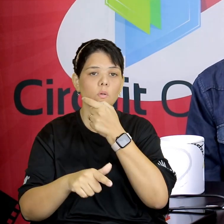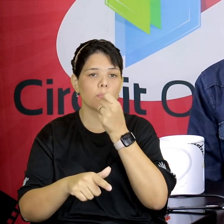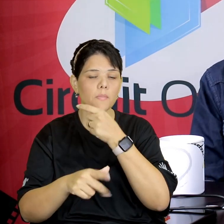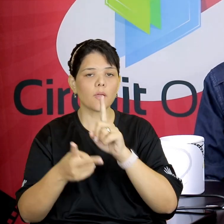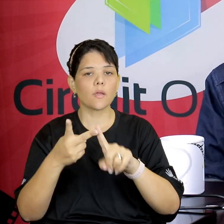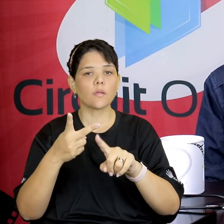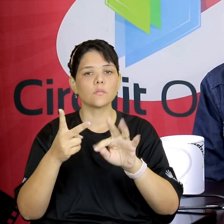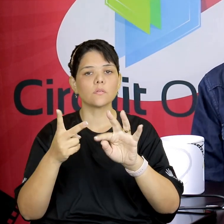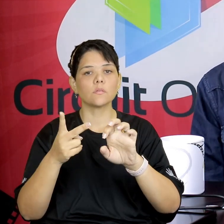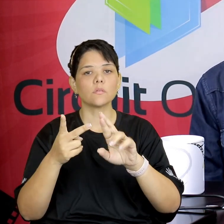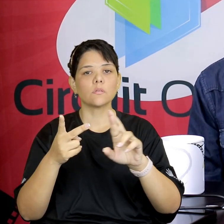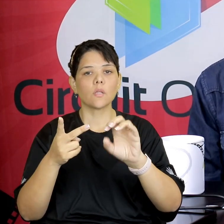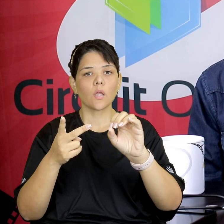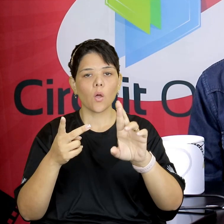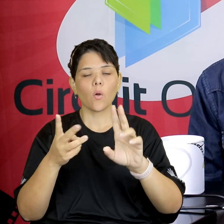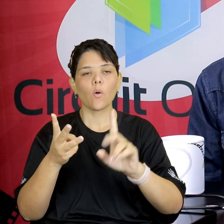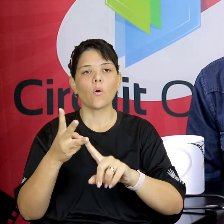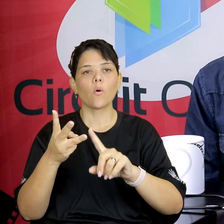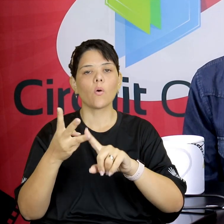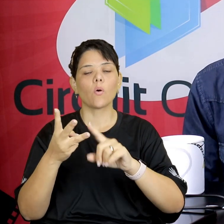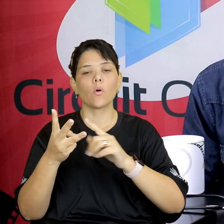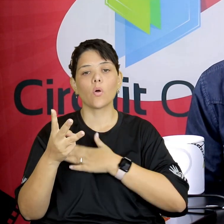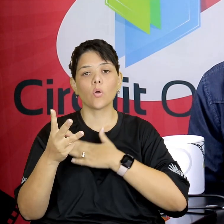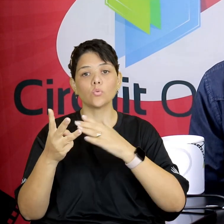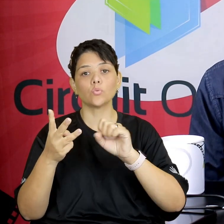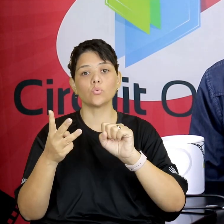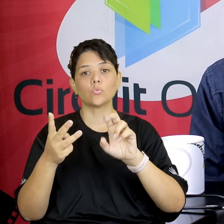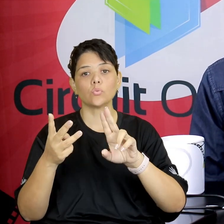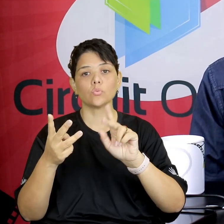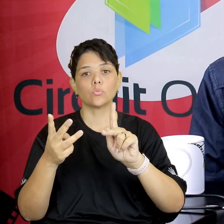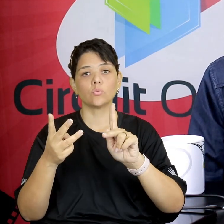gosto muito dessa cena. Pode trazer, a gente vai assistir, tá bom?